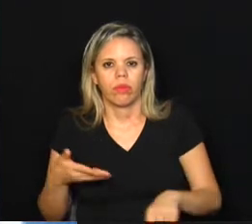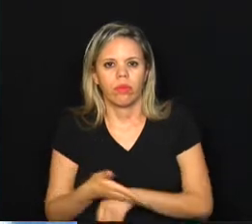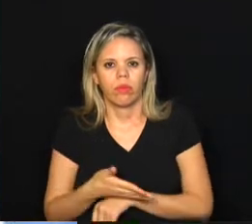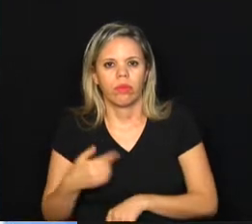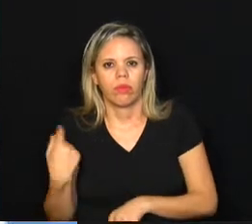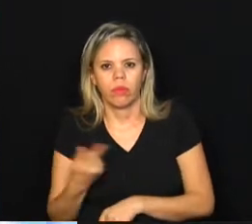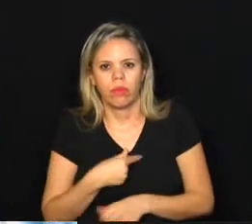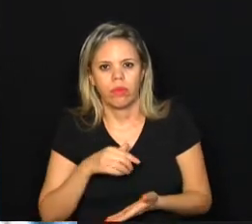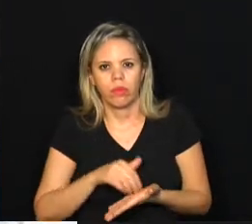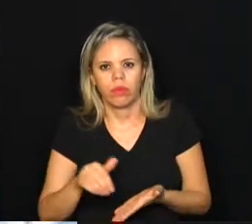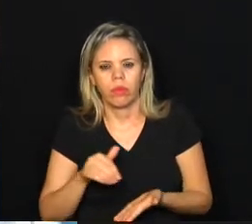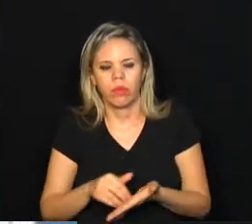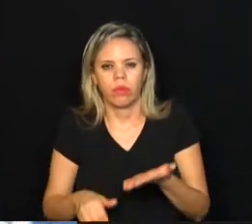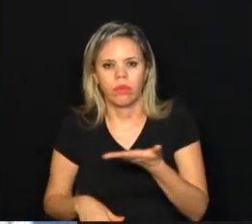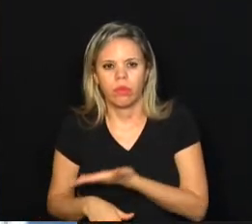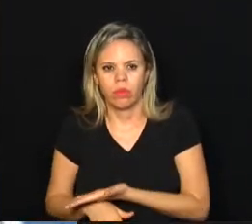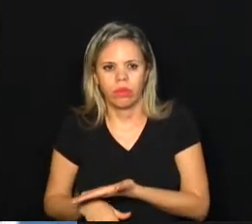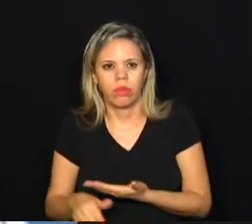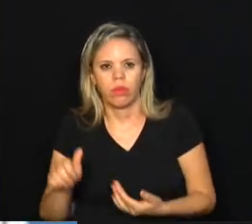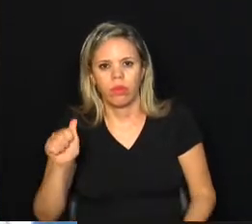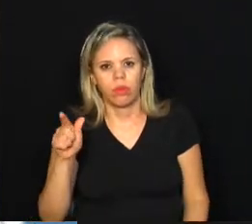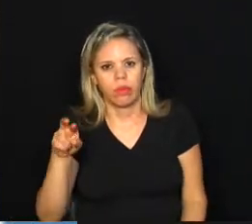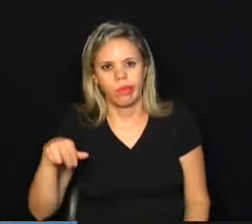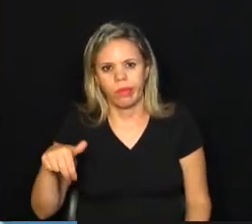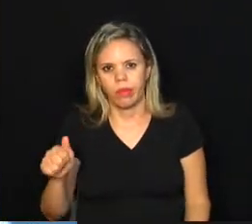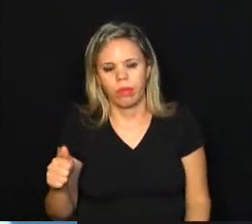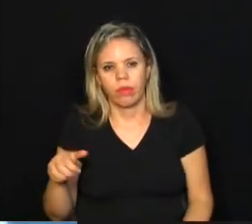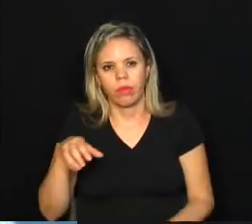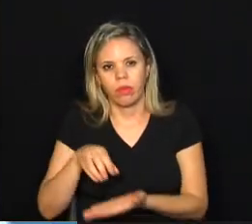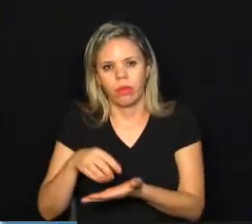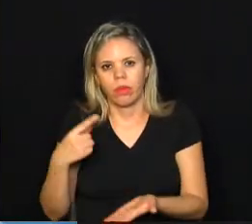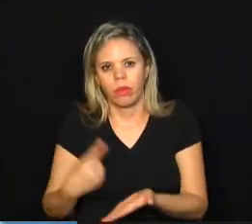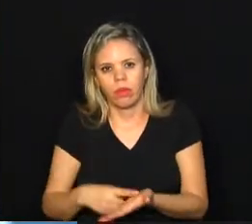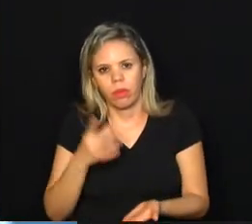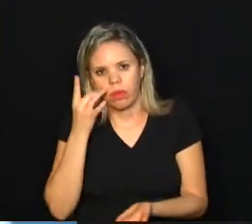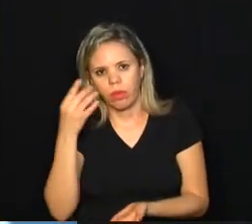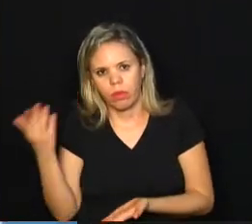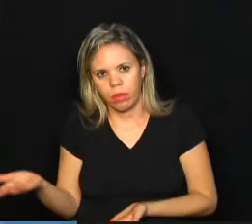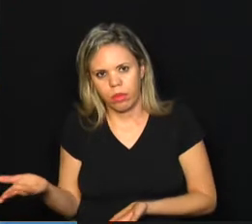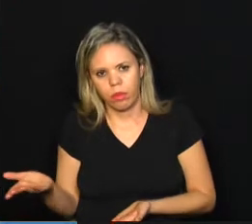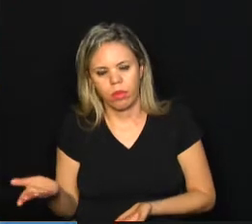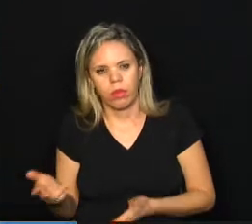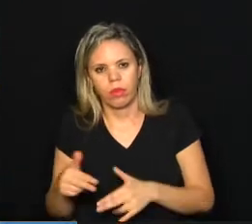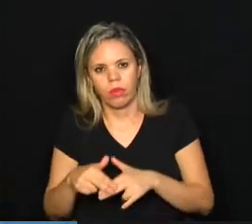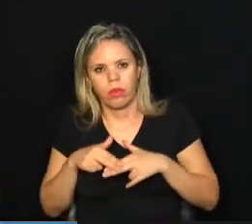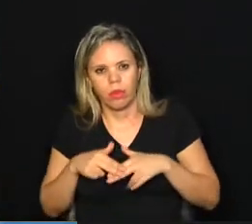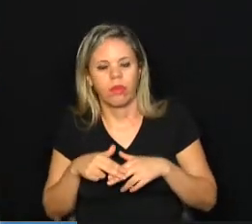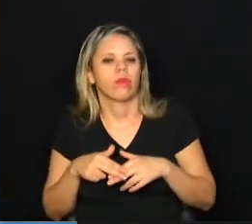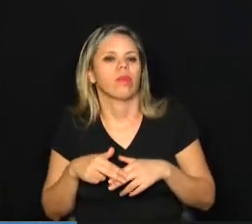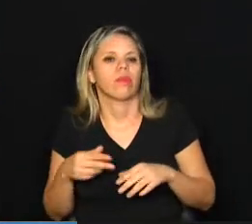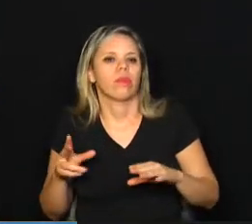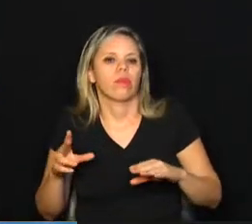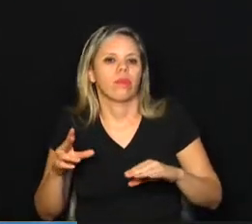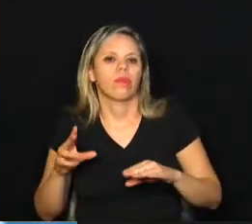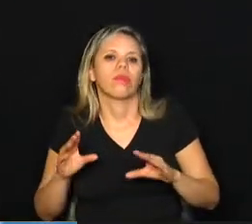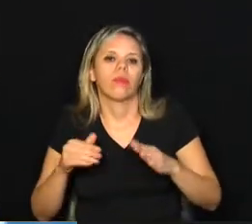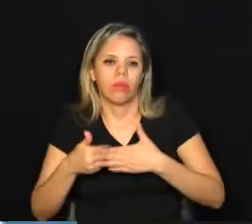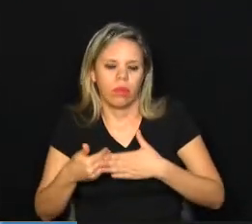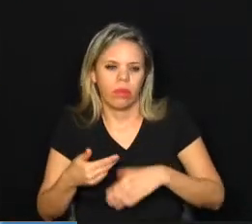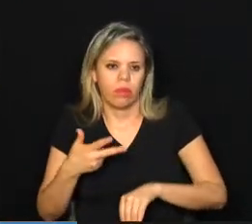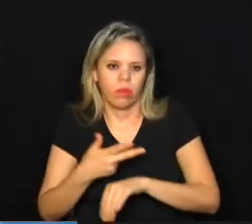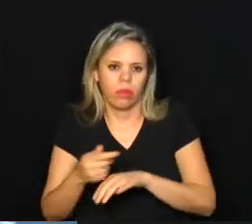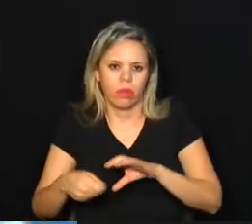nossa secretária, Adriana Flosa. Eu estou num compromisso presencial aqui, por isso que eu estava com a câmera fechada, mas estava acompanhando